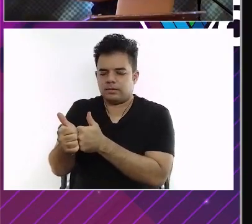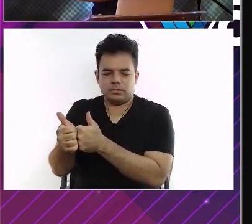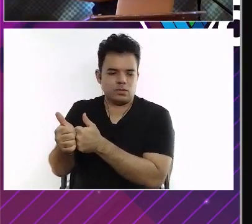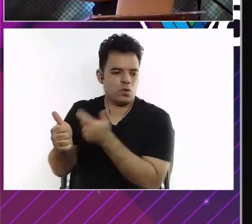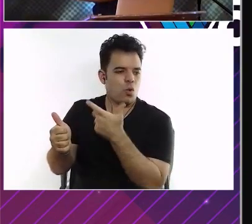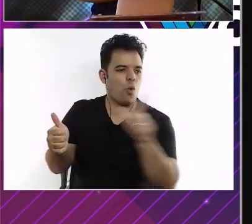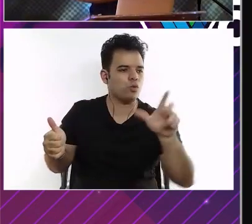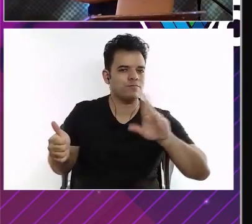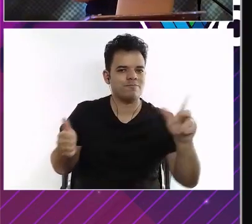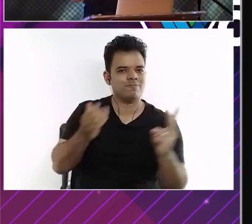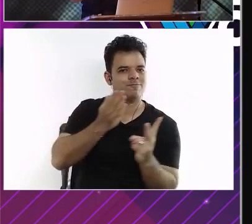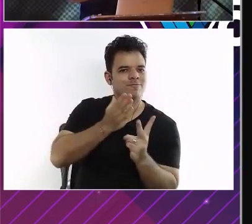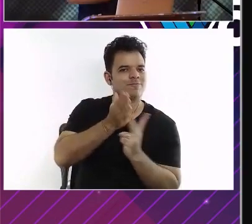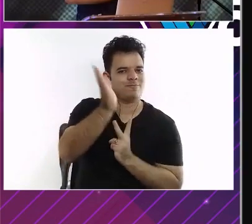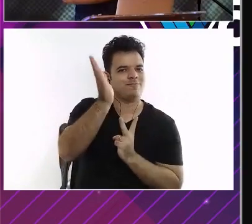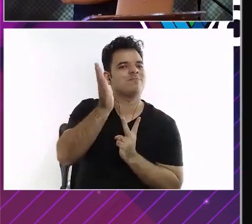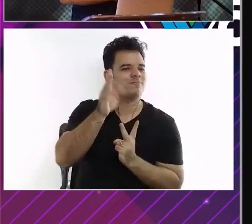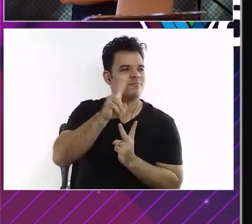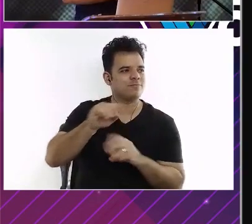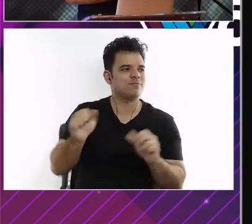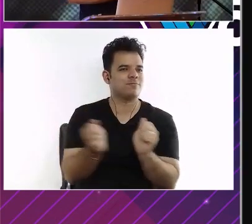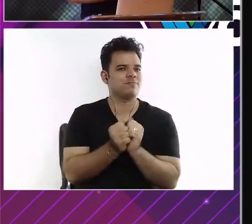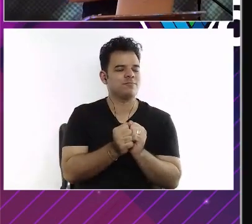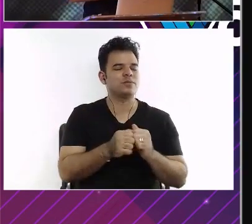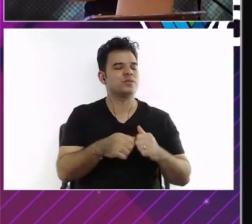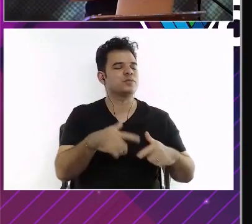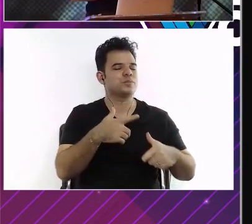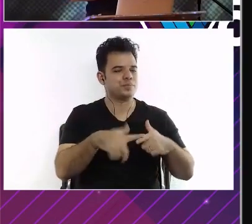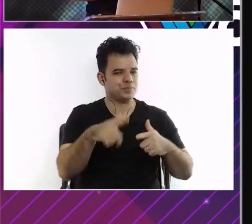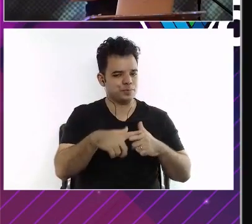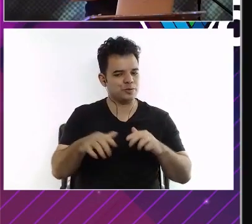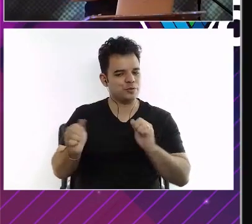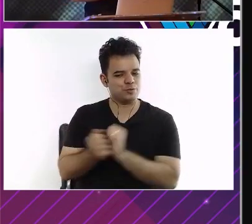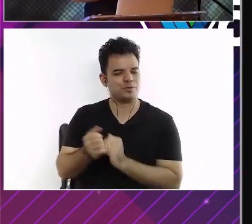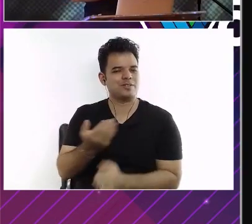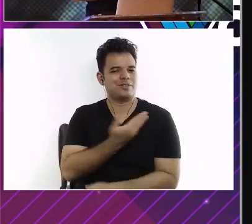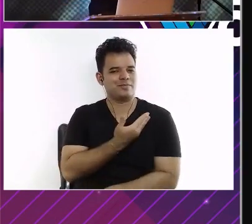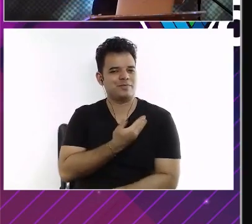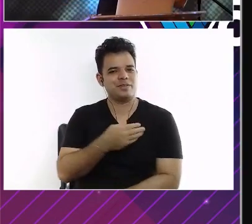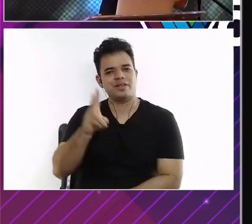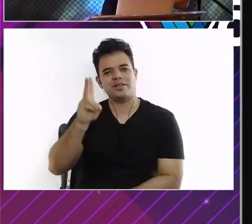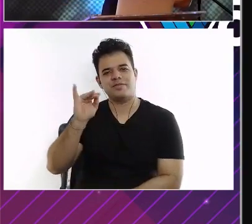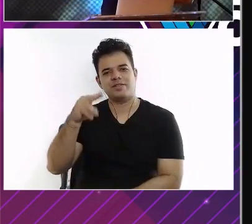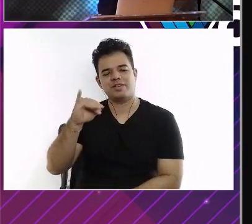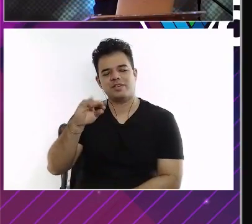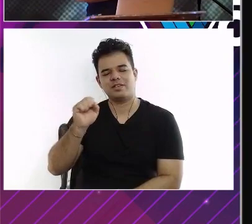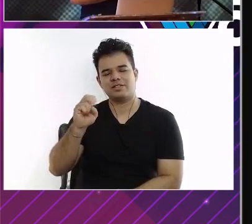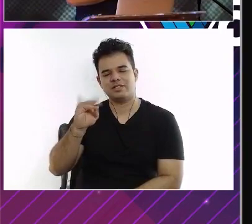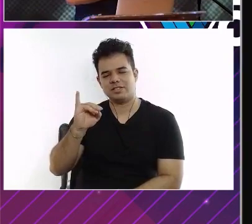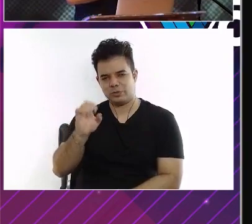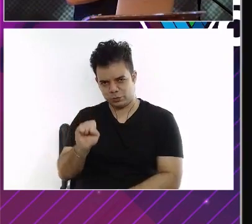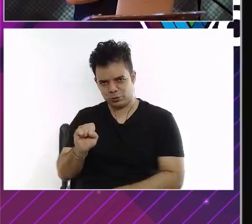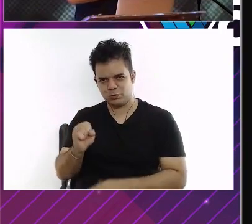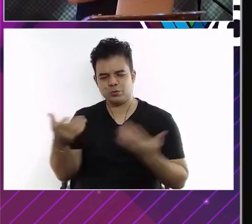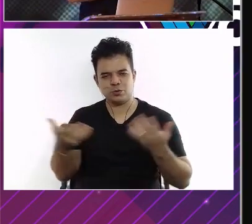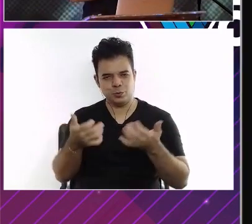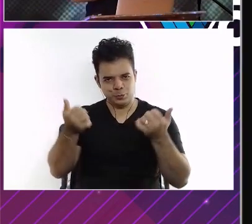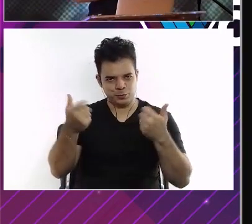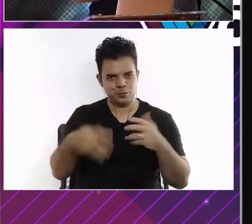conjunto de problemas que eu e Vinícius Garcia, que é meu coautor nessa palestra de hoje aqui, que a gente está transformando num